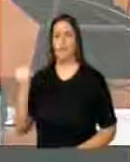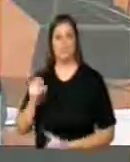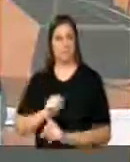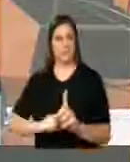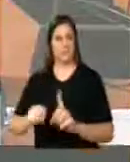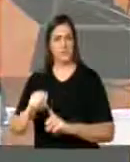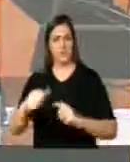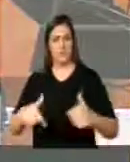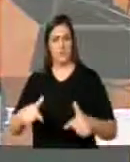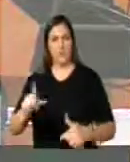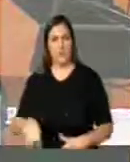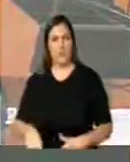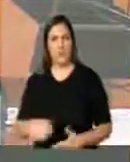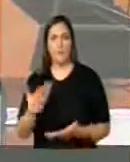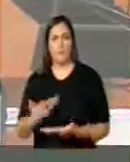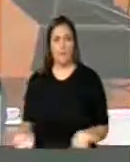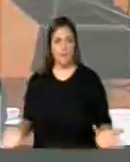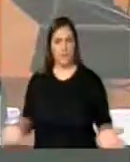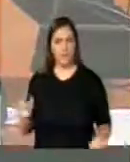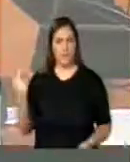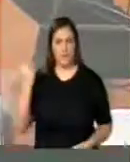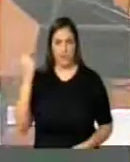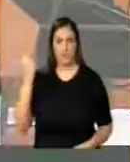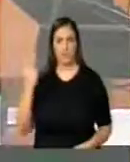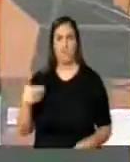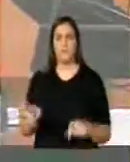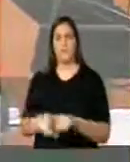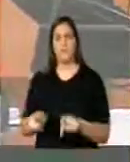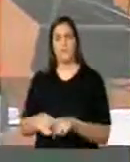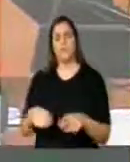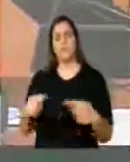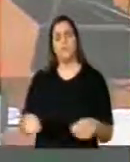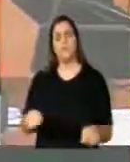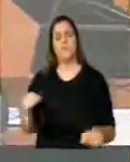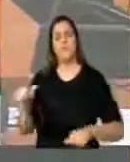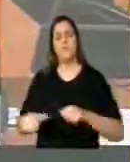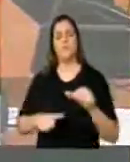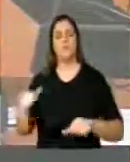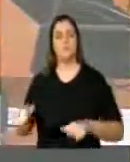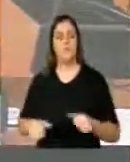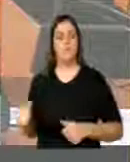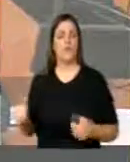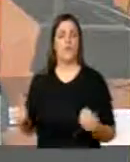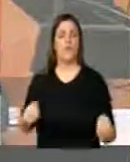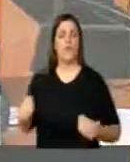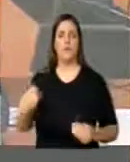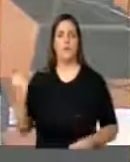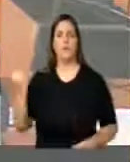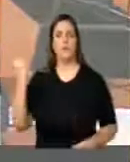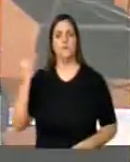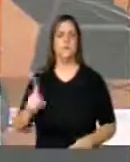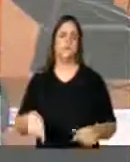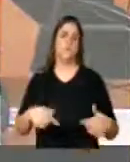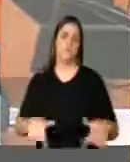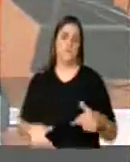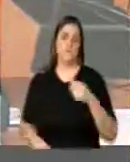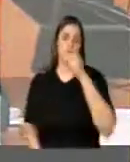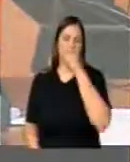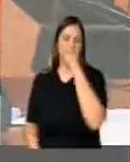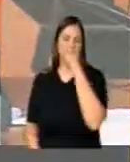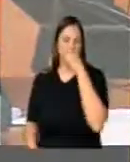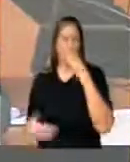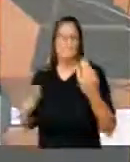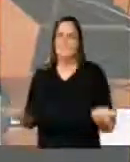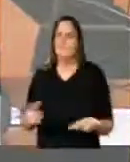preciso, portanto, inclusive, reconfigurar a forma de organização, muitos desses países, do trabalho. Então, é uma inverdade, é a